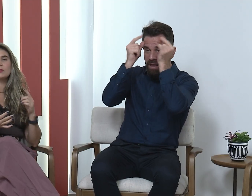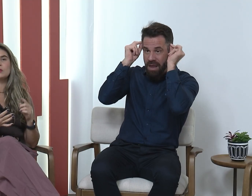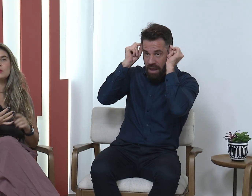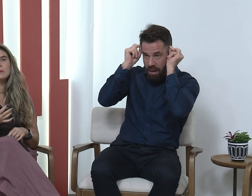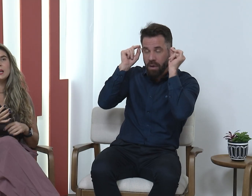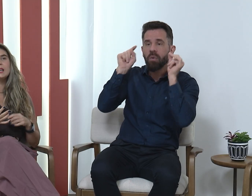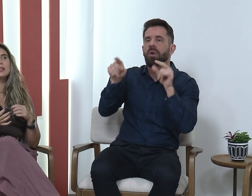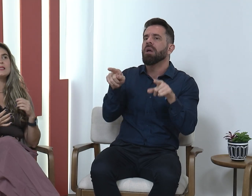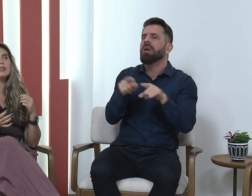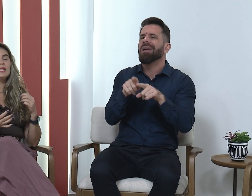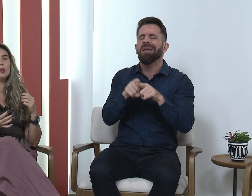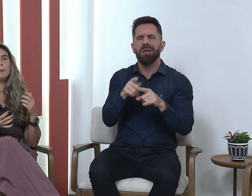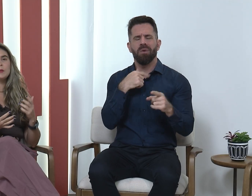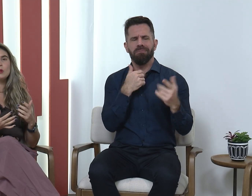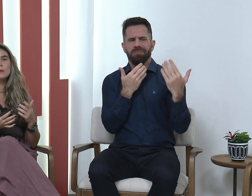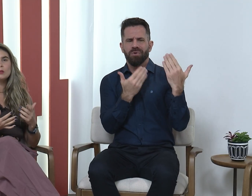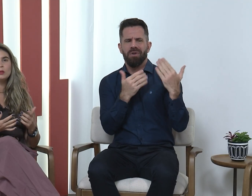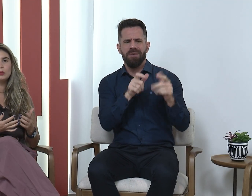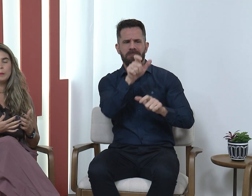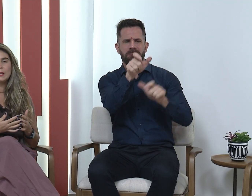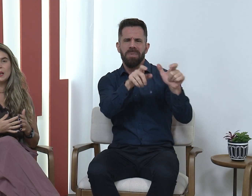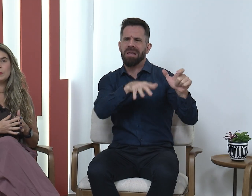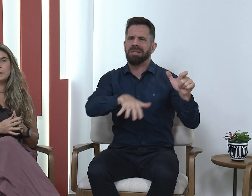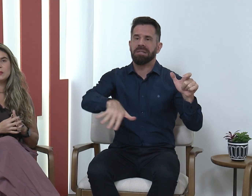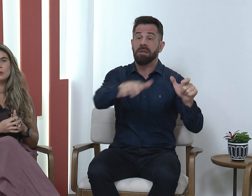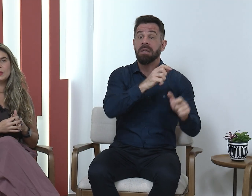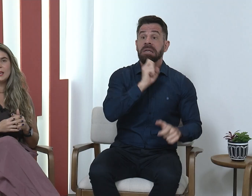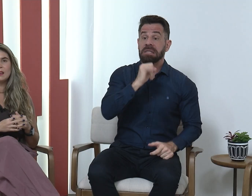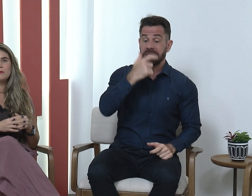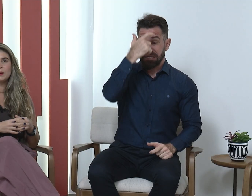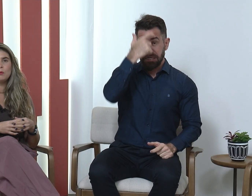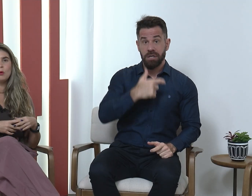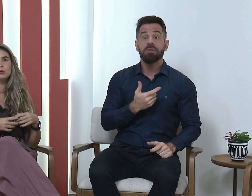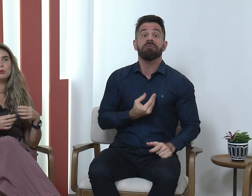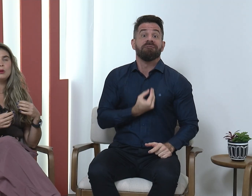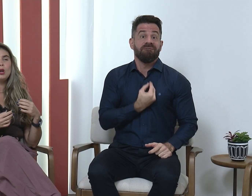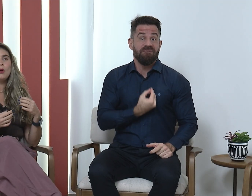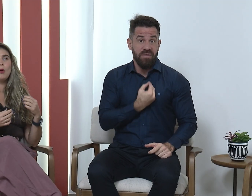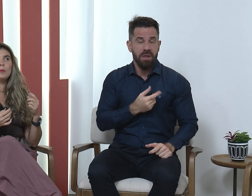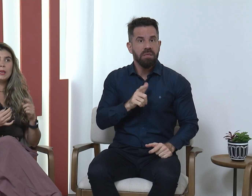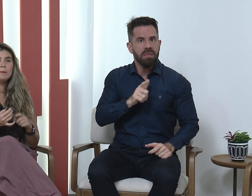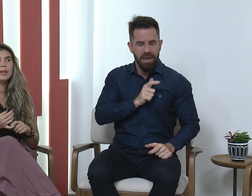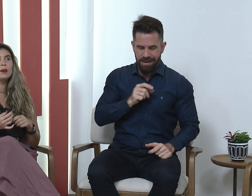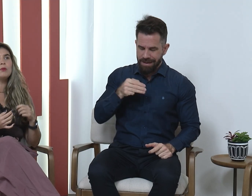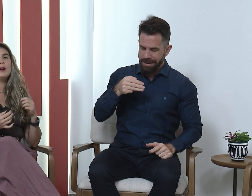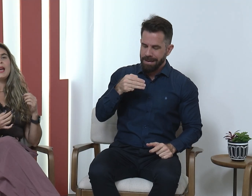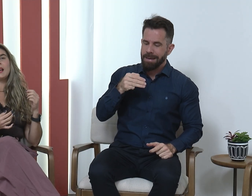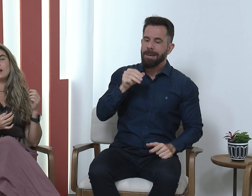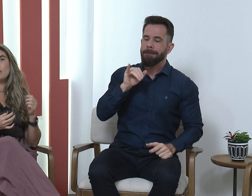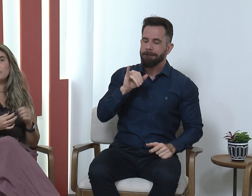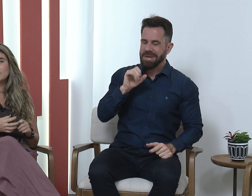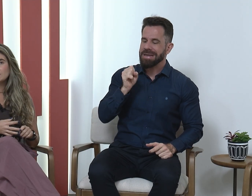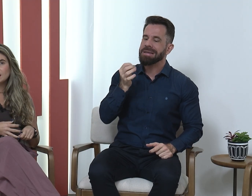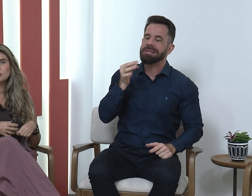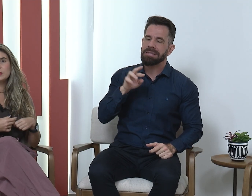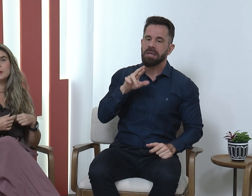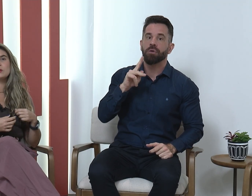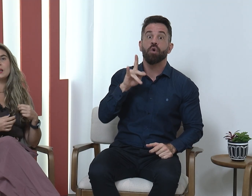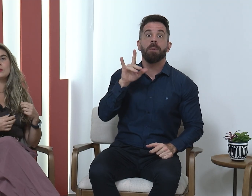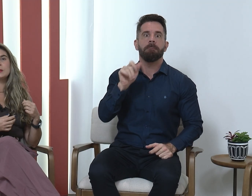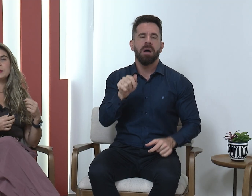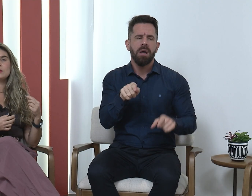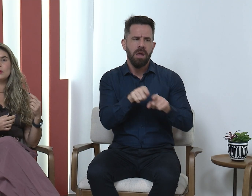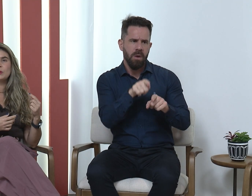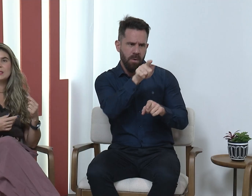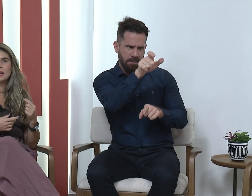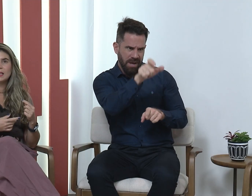as relações humanas. Então, a pessoa misântropa, ela é uma pessoa que ela vê o outro como inimigo, ela não confia nas relações